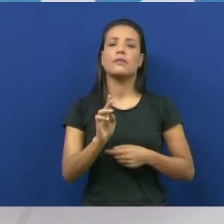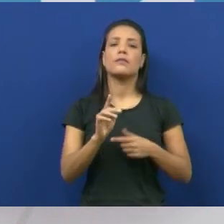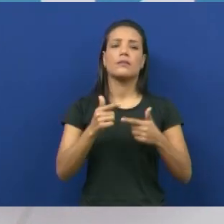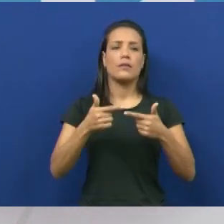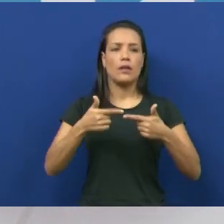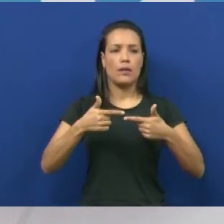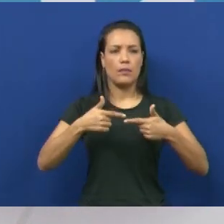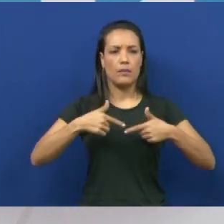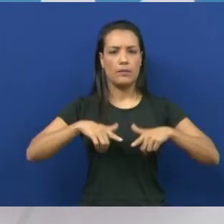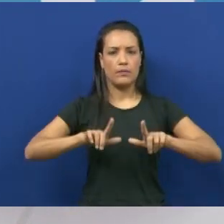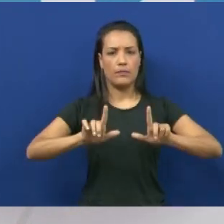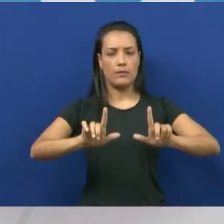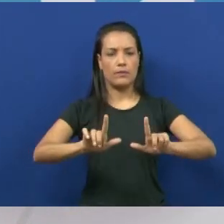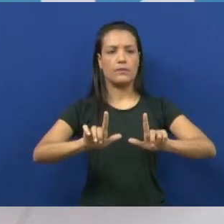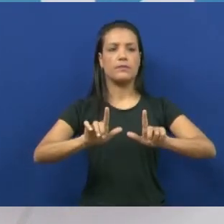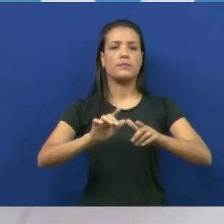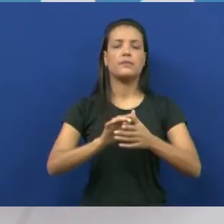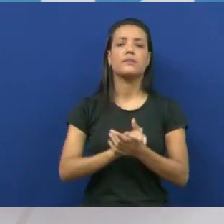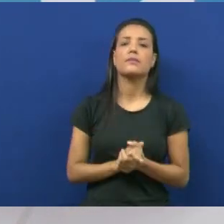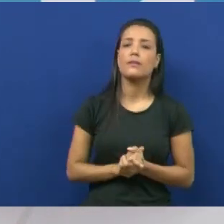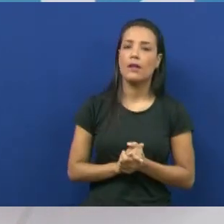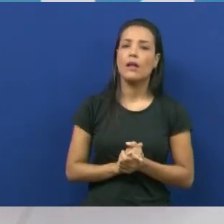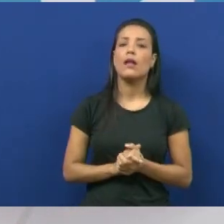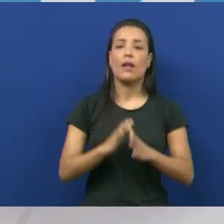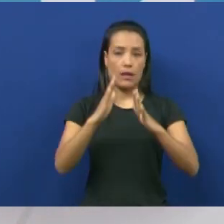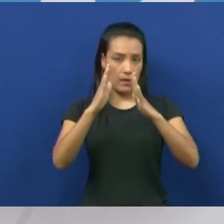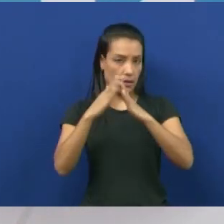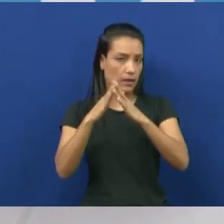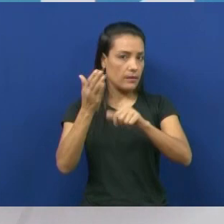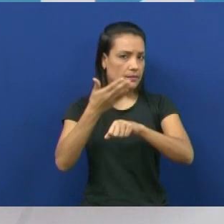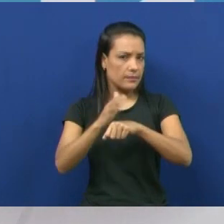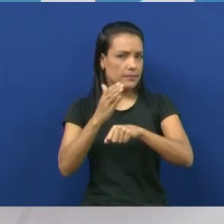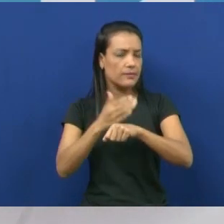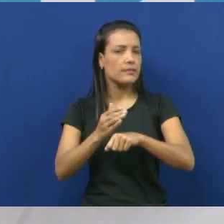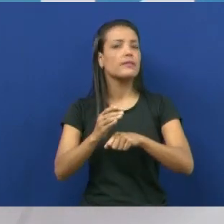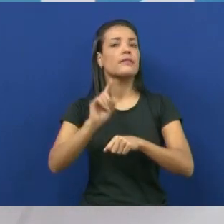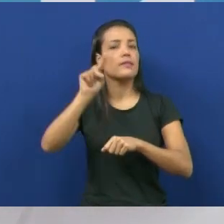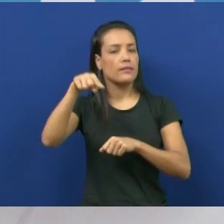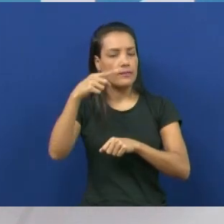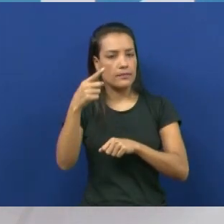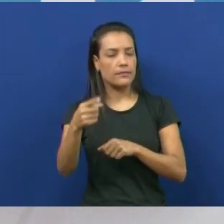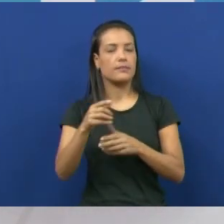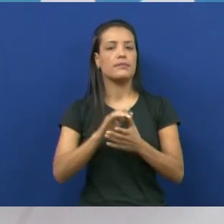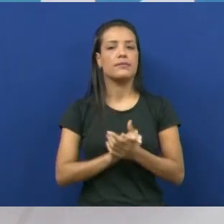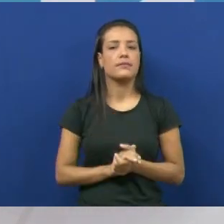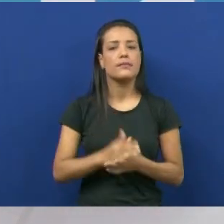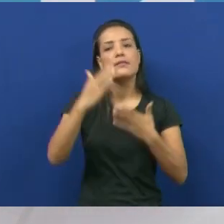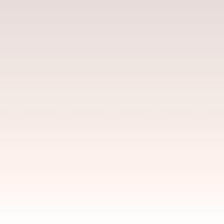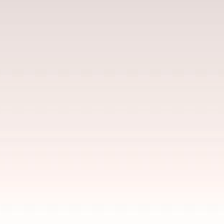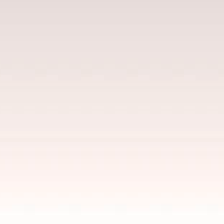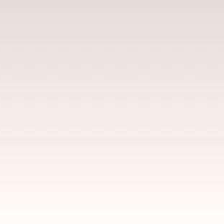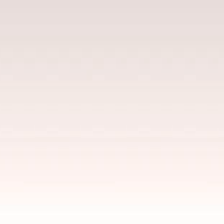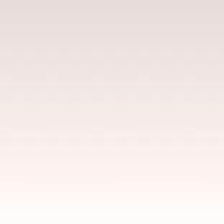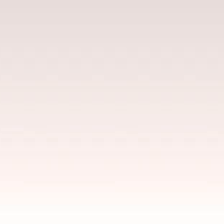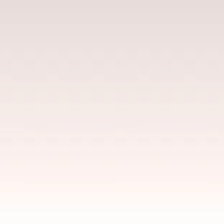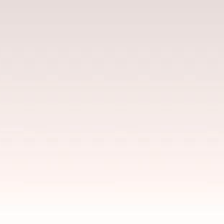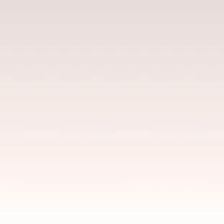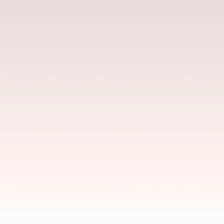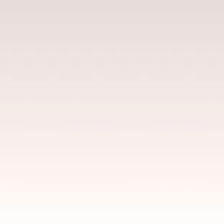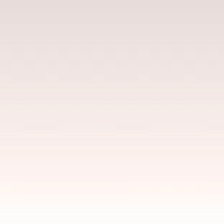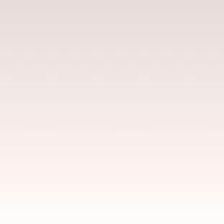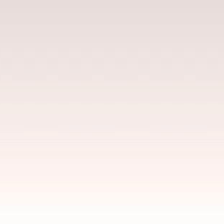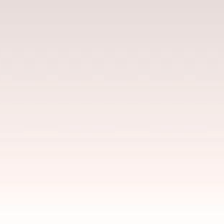vocês praticarem em casa, tá bom? Depois que terminar esse vídeo. E muito obrigada por assistir essa aula.